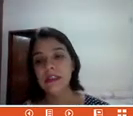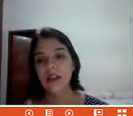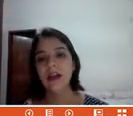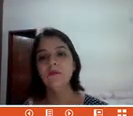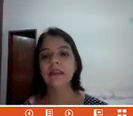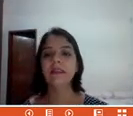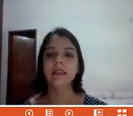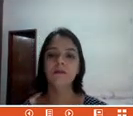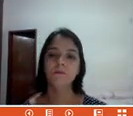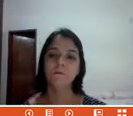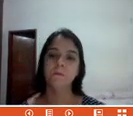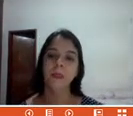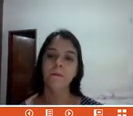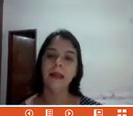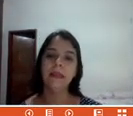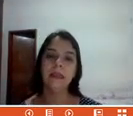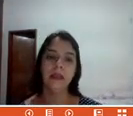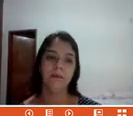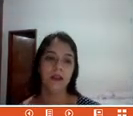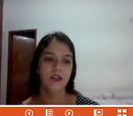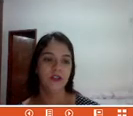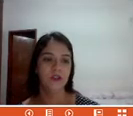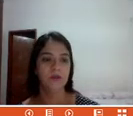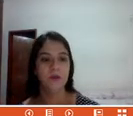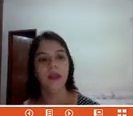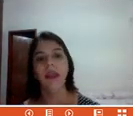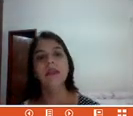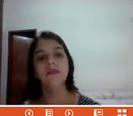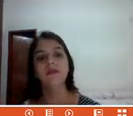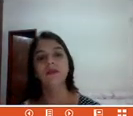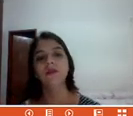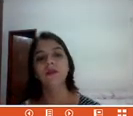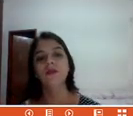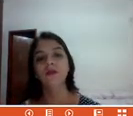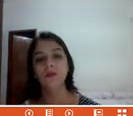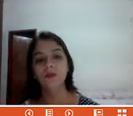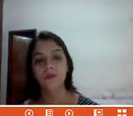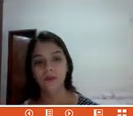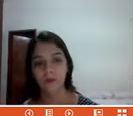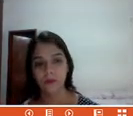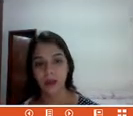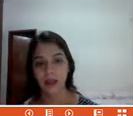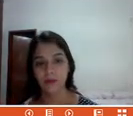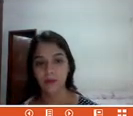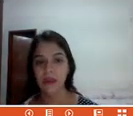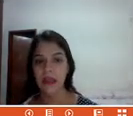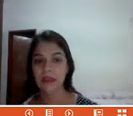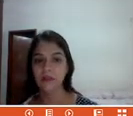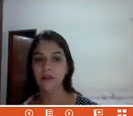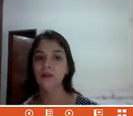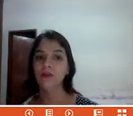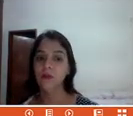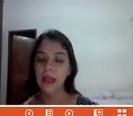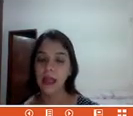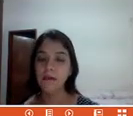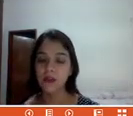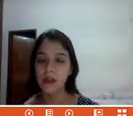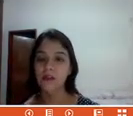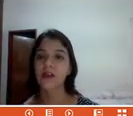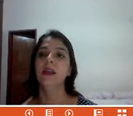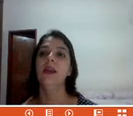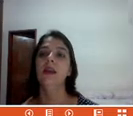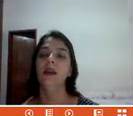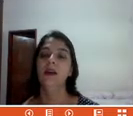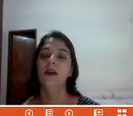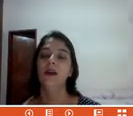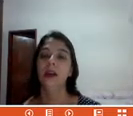exclusões, digamos assim, mas que a partir de 2015, quando se tornou, né, essa publicação se tornou lei, projeto